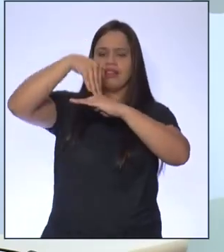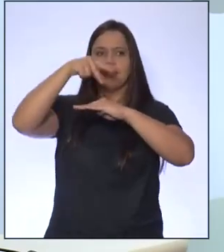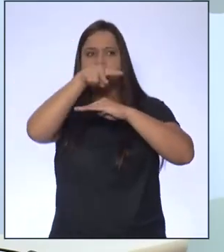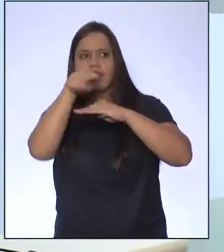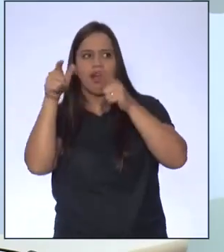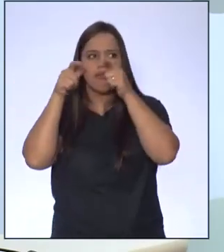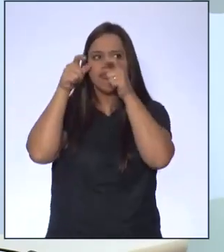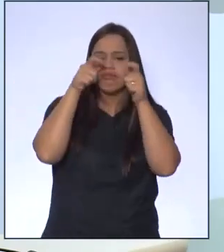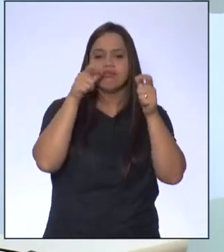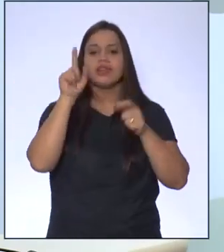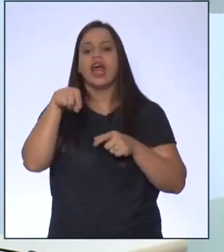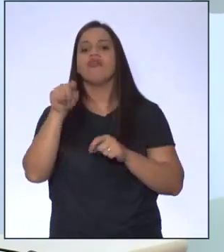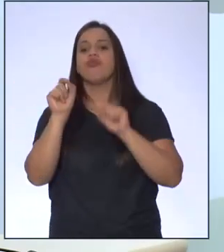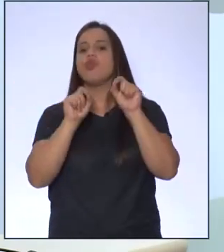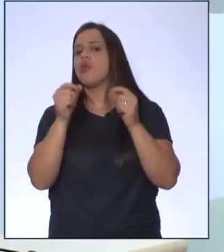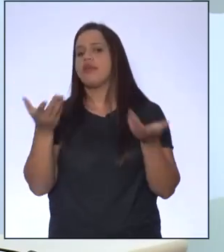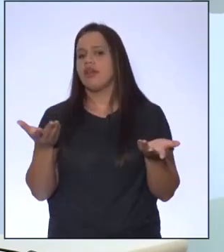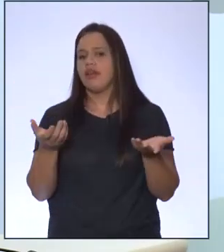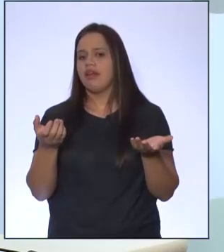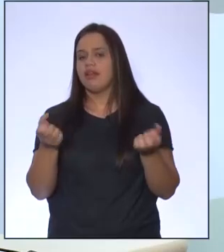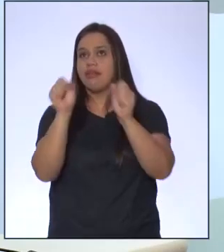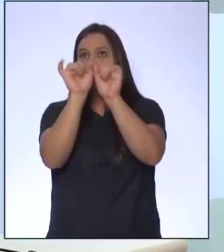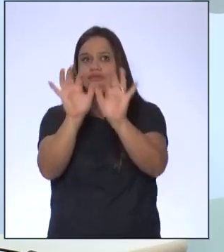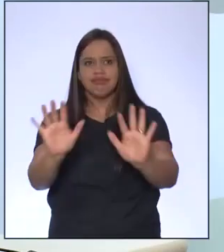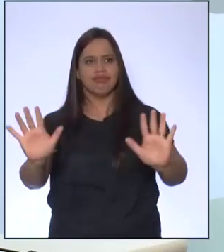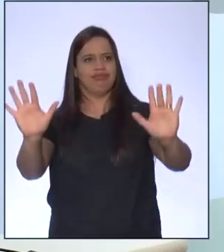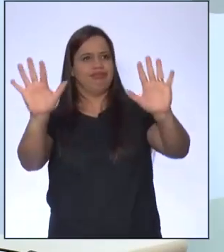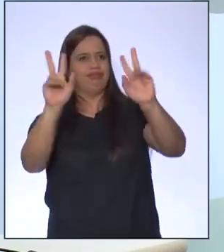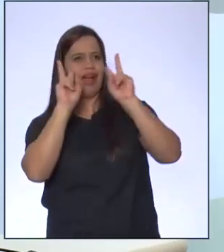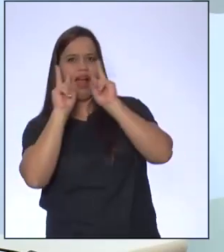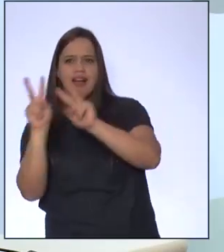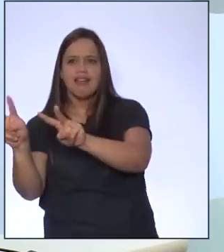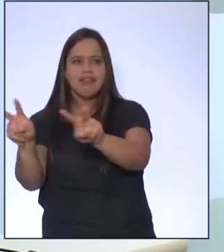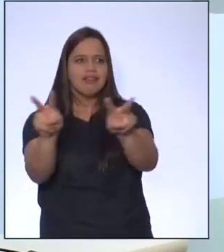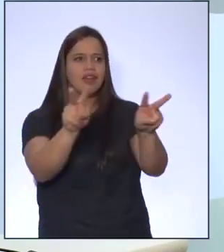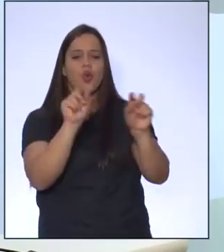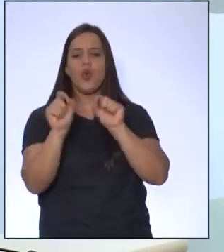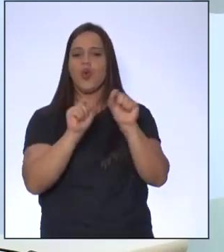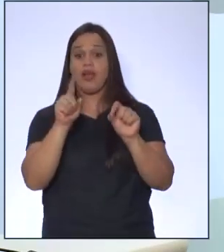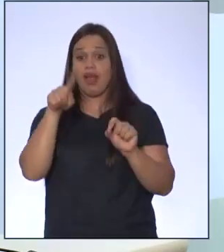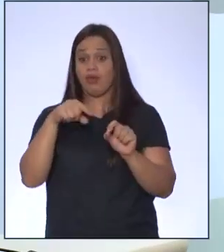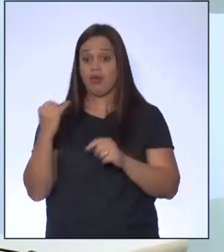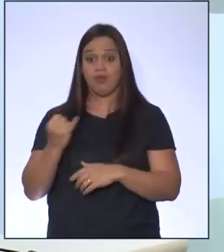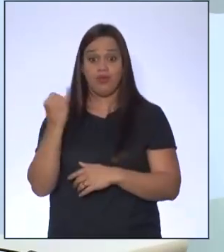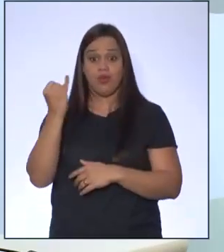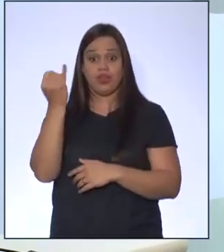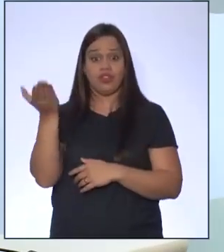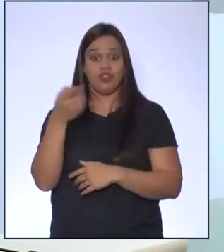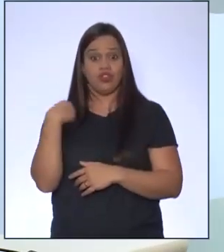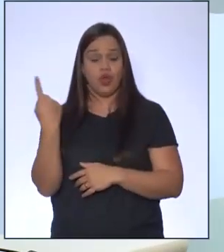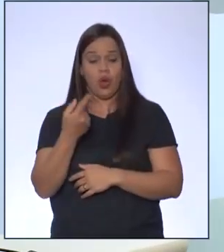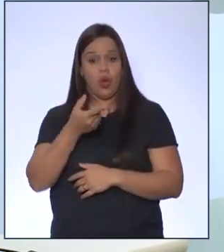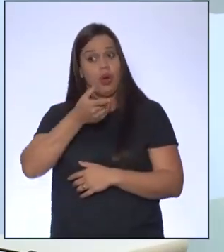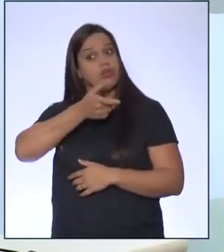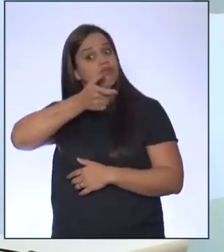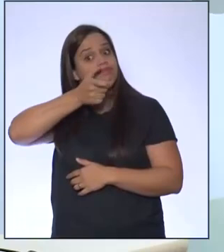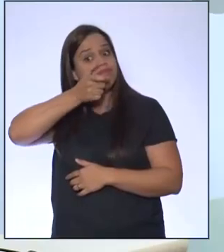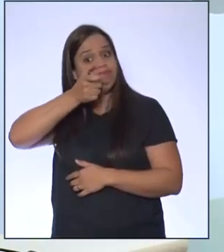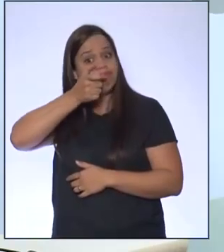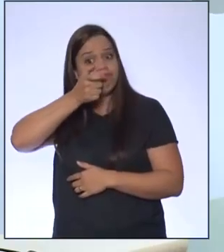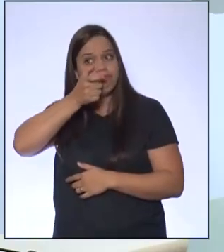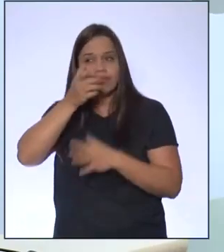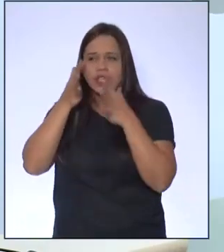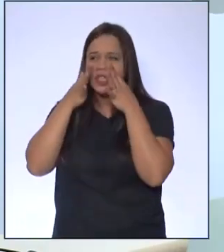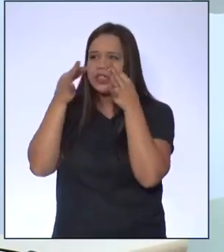você tem observado da sua paisagem? É um momento importante para a gente olhar, né, observar e